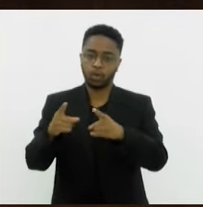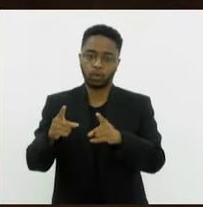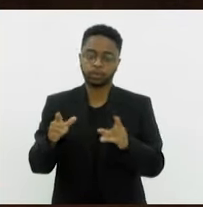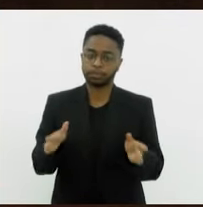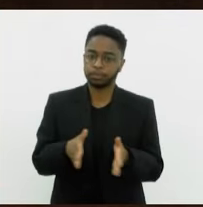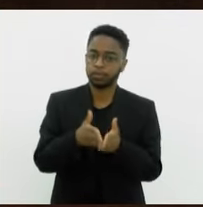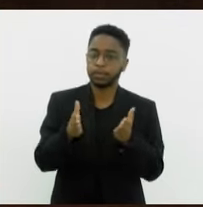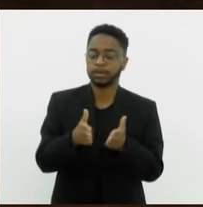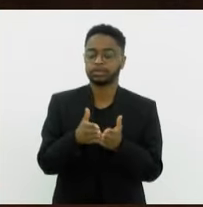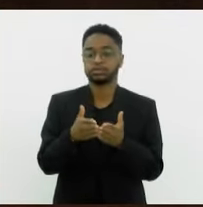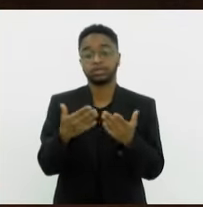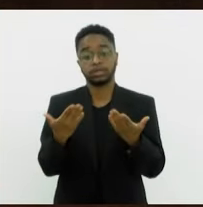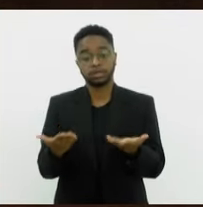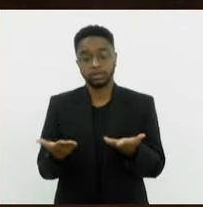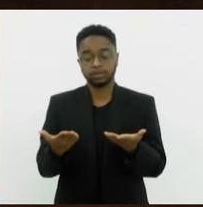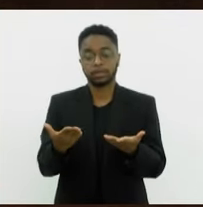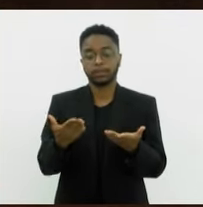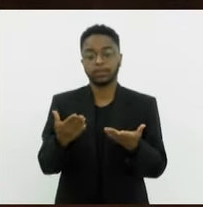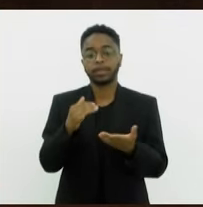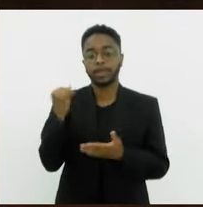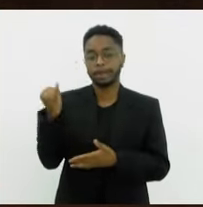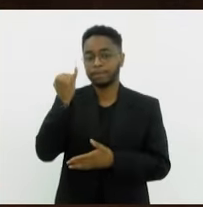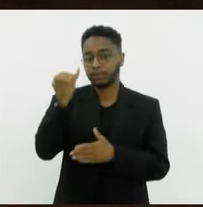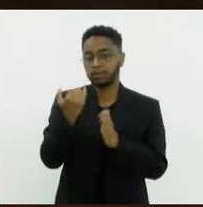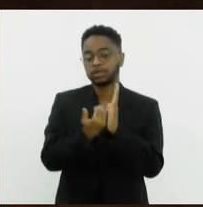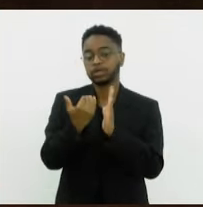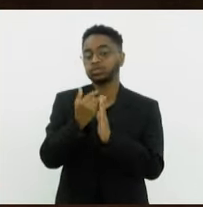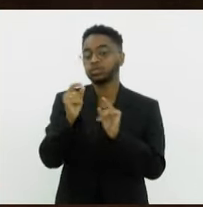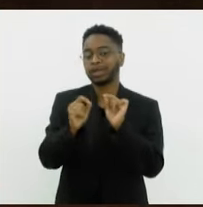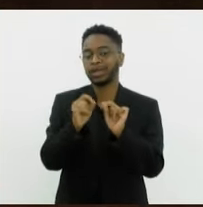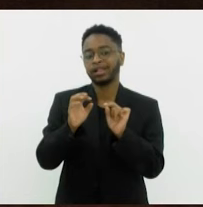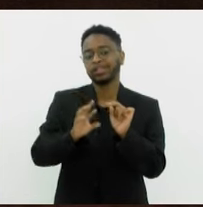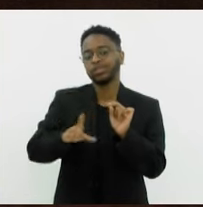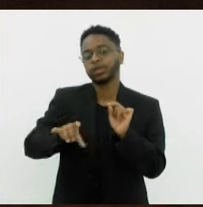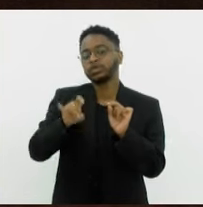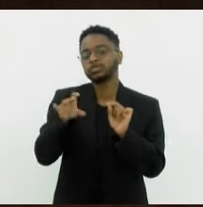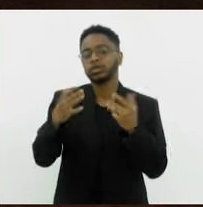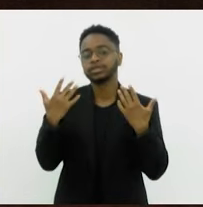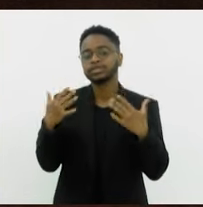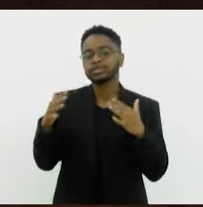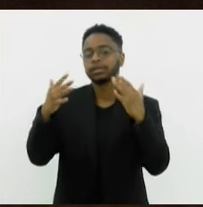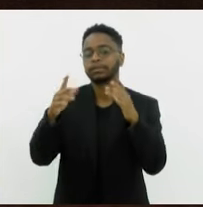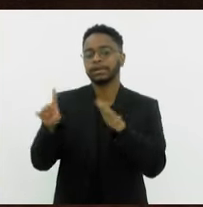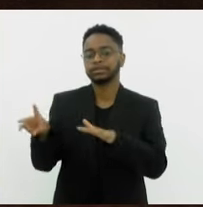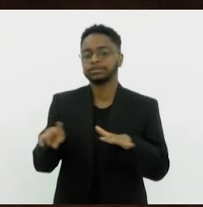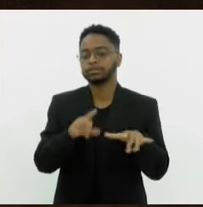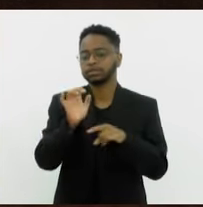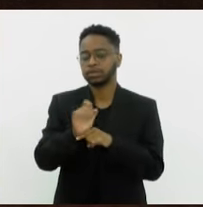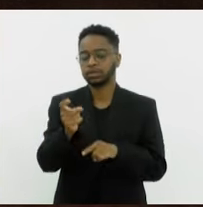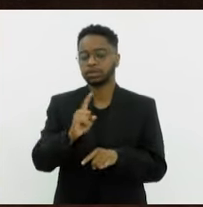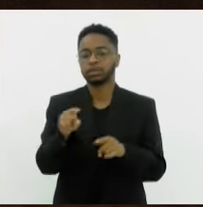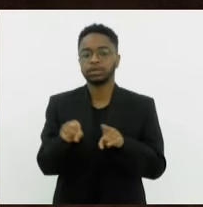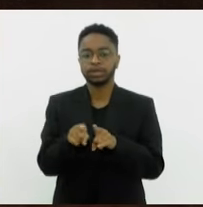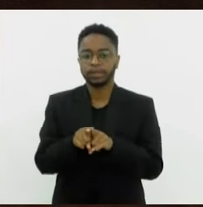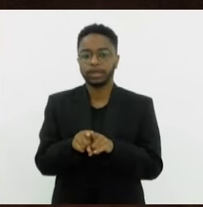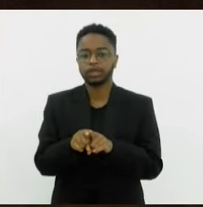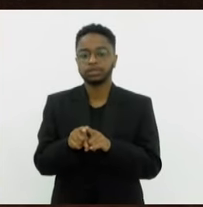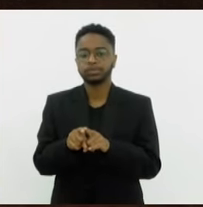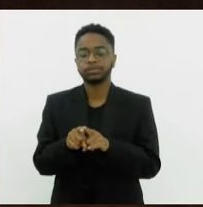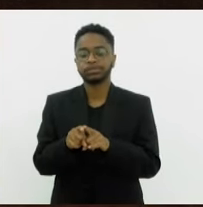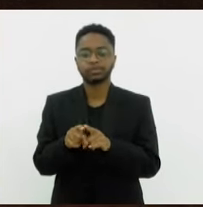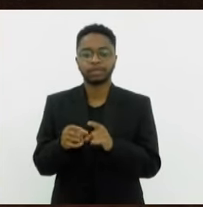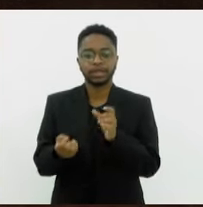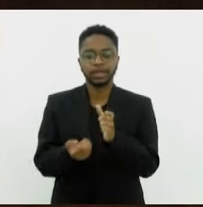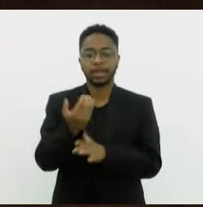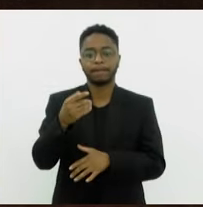pobreza. Então, nesse sentido, é importante, mais do que celebrar uma semana estadual, trazer a reforma agrária como política pública